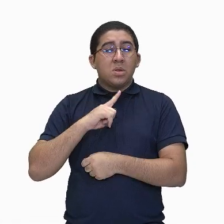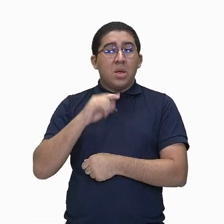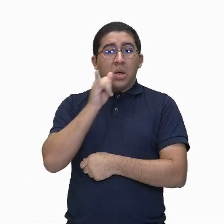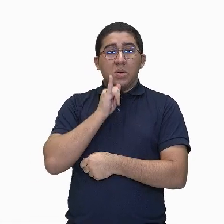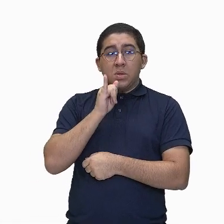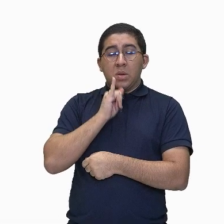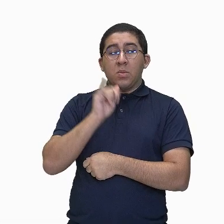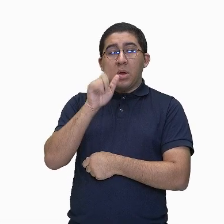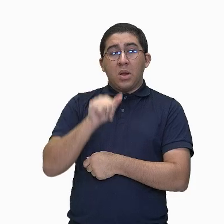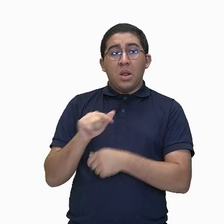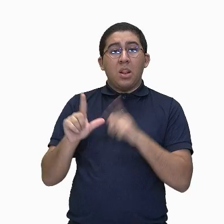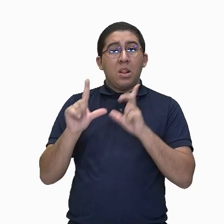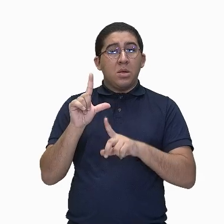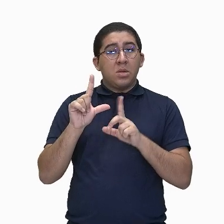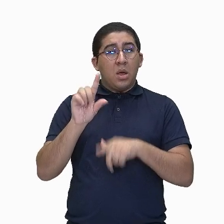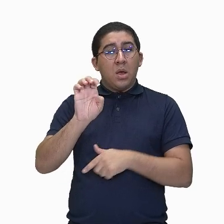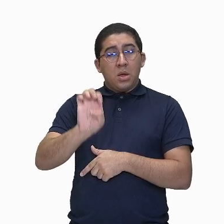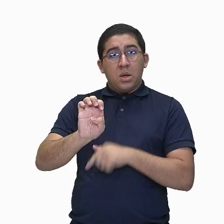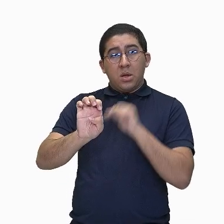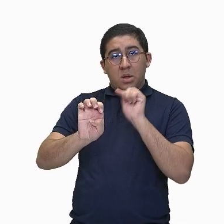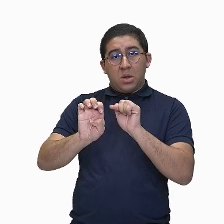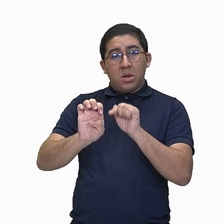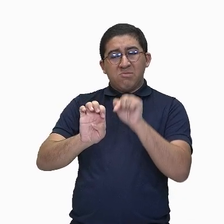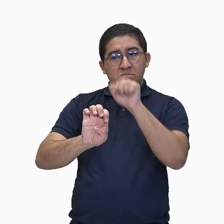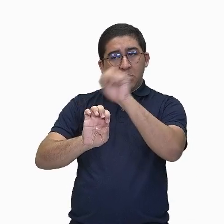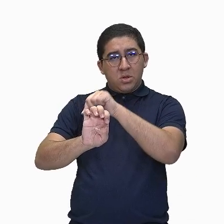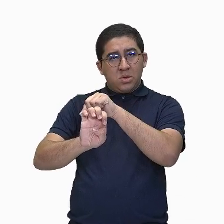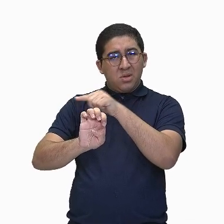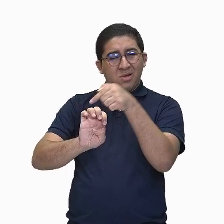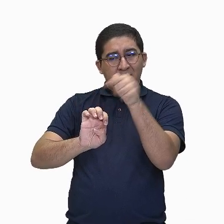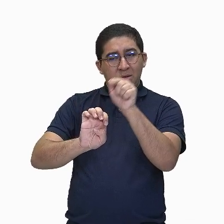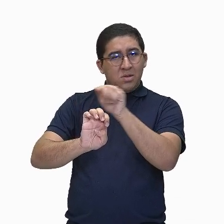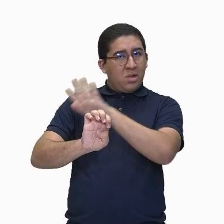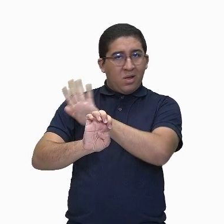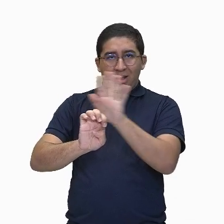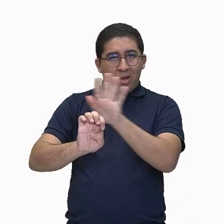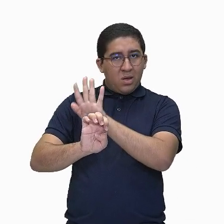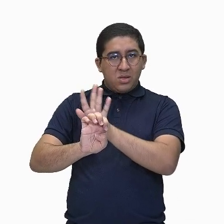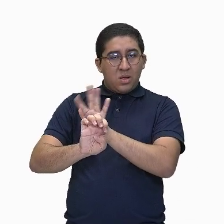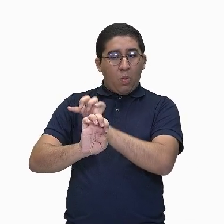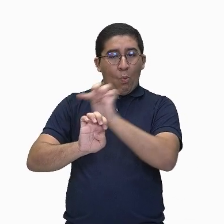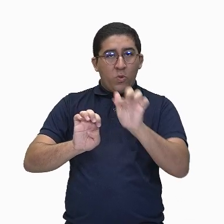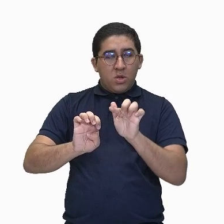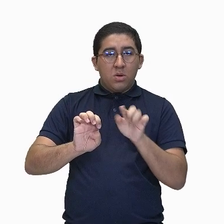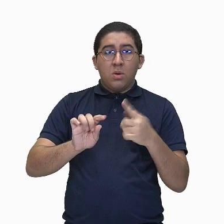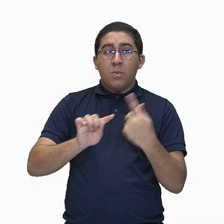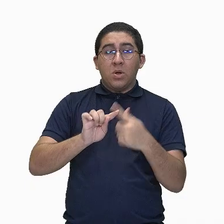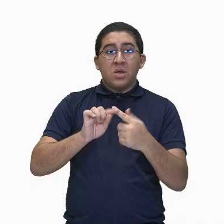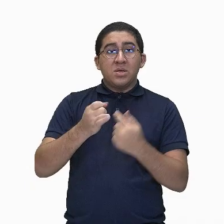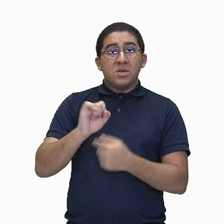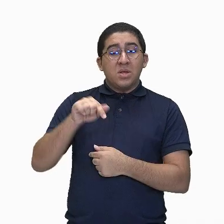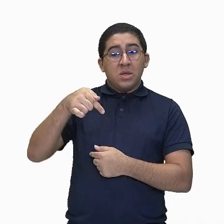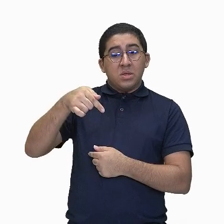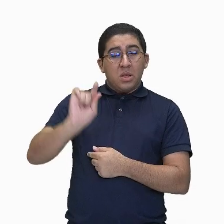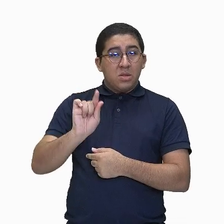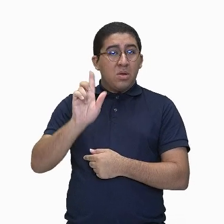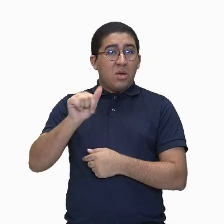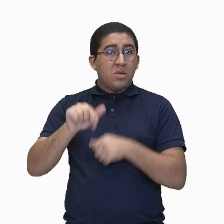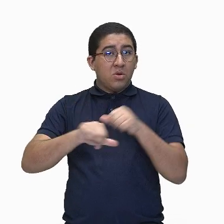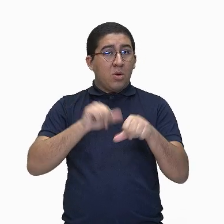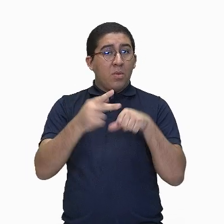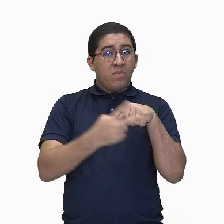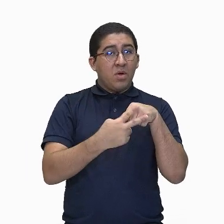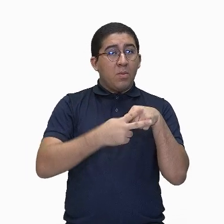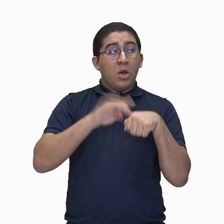Ezinho, sem o acento, tá? Porque se ela tiver um acento, ele torna-se um verbo. Então, ele é um